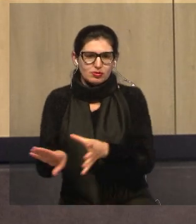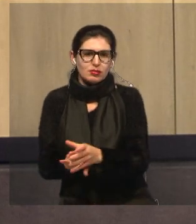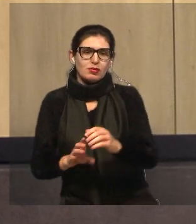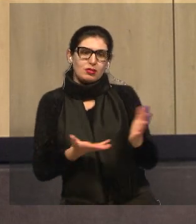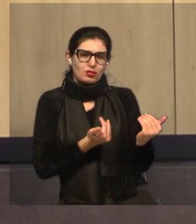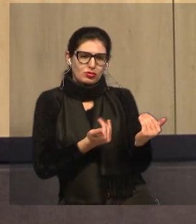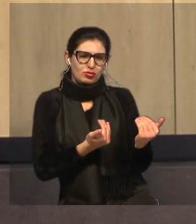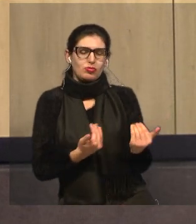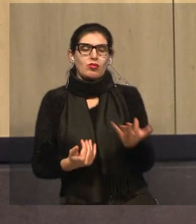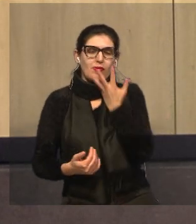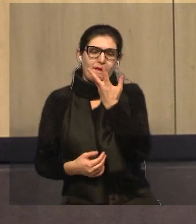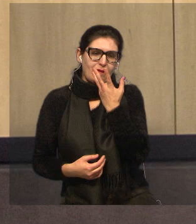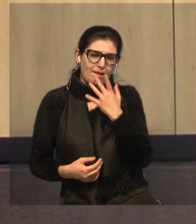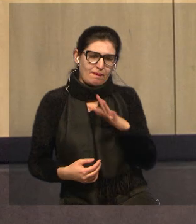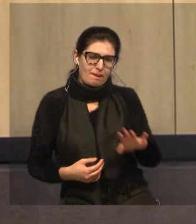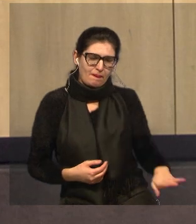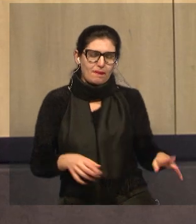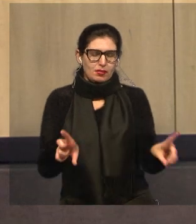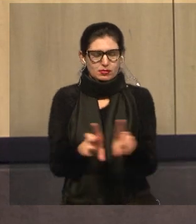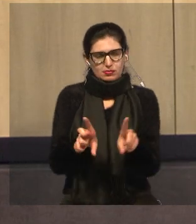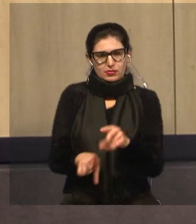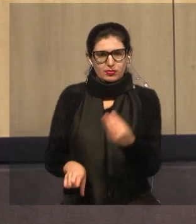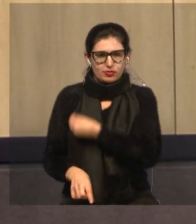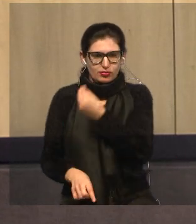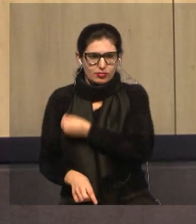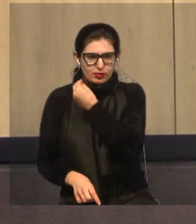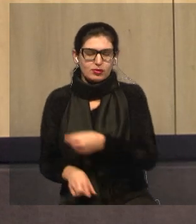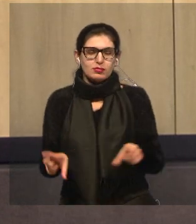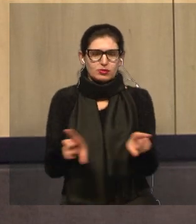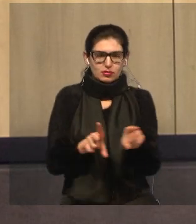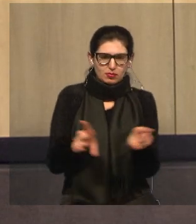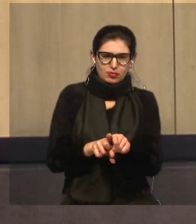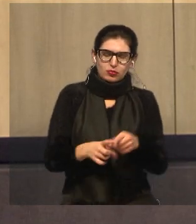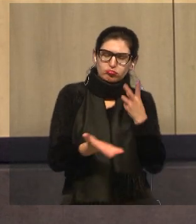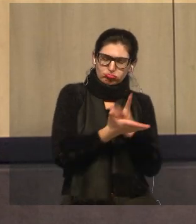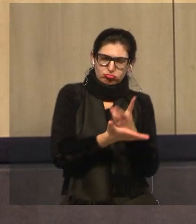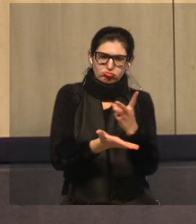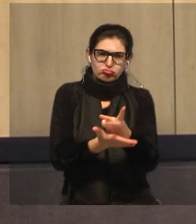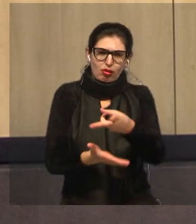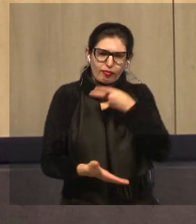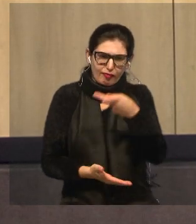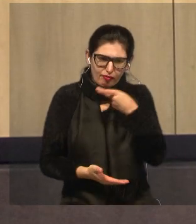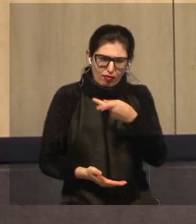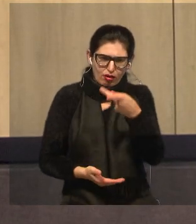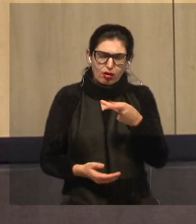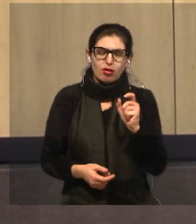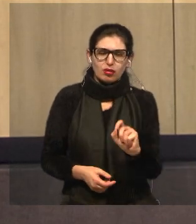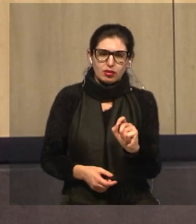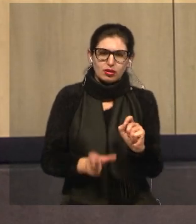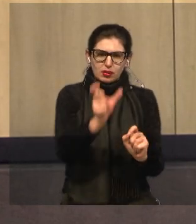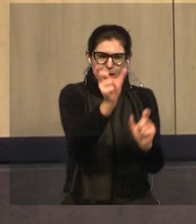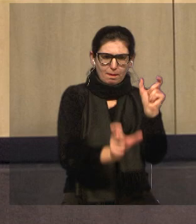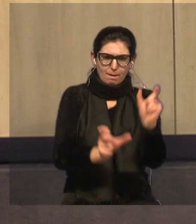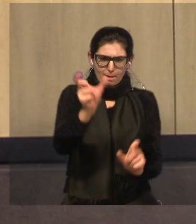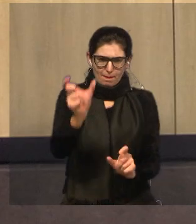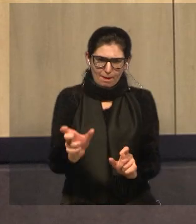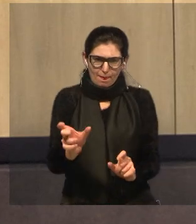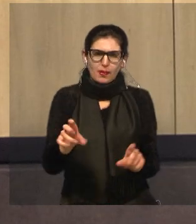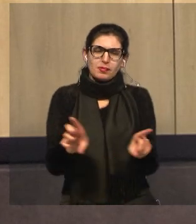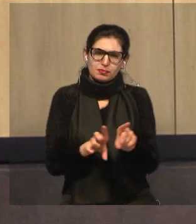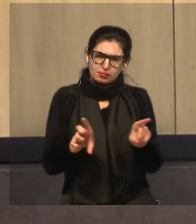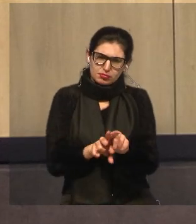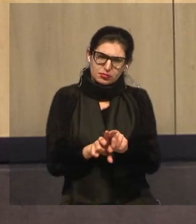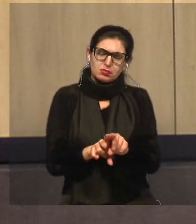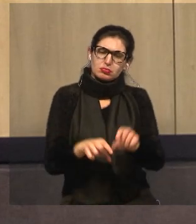da Criança e Adolescente, e também gostaria de reiterar aqui a presença e também de me colocar aqui à